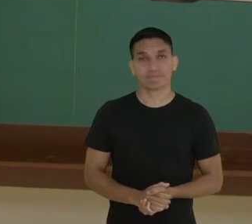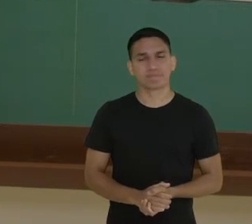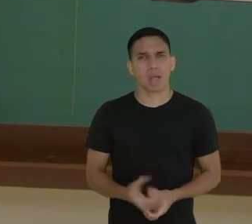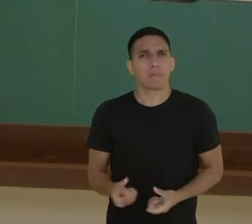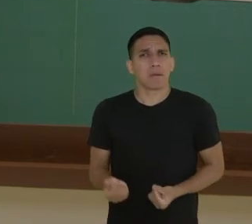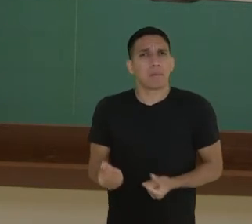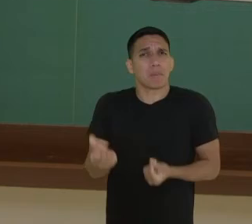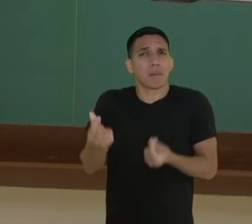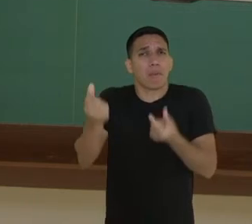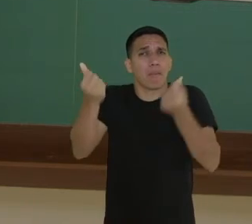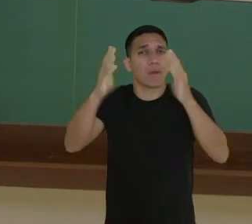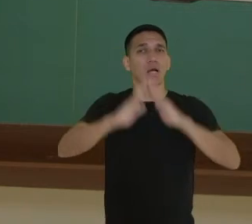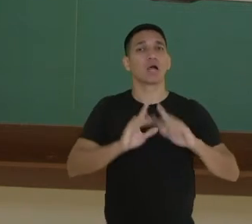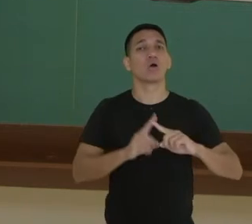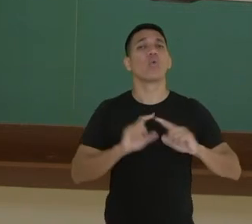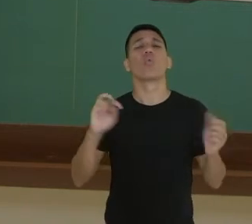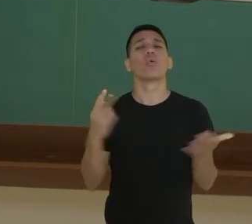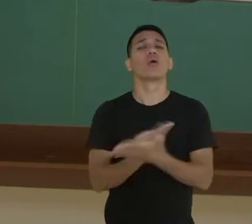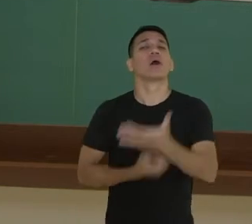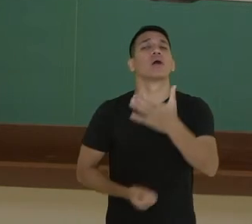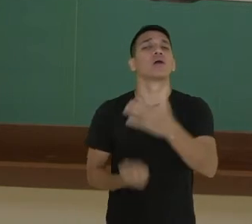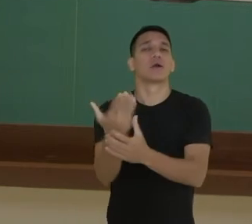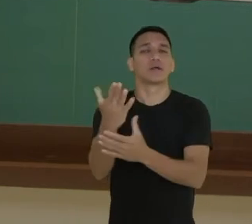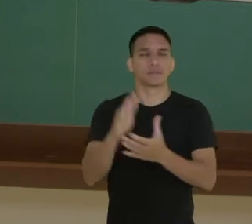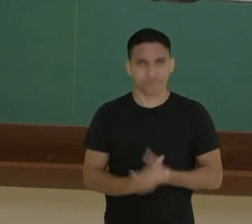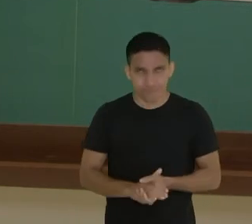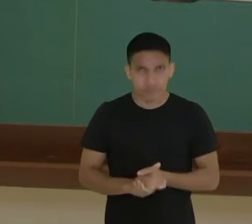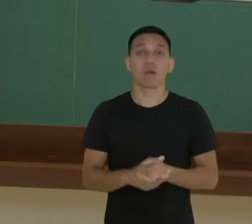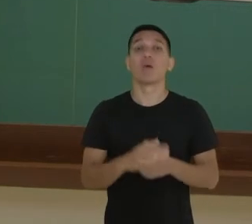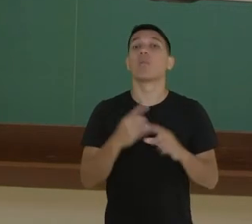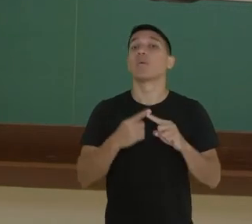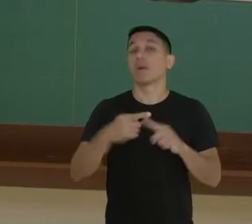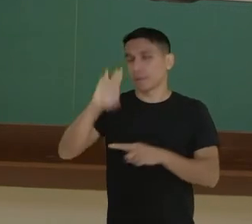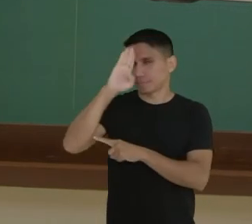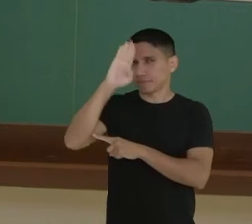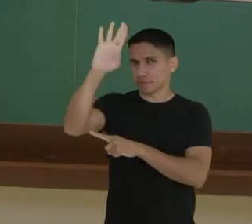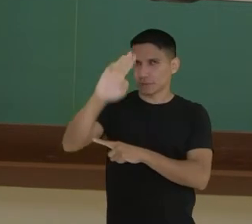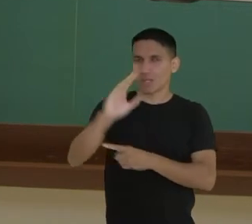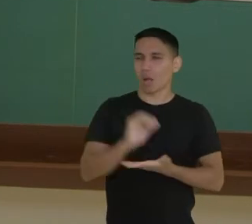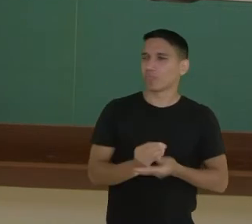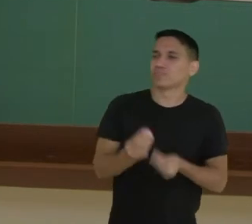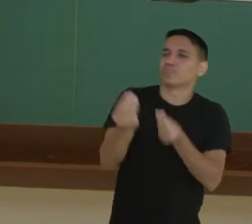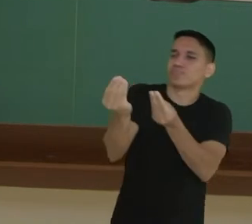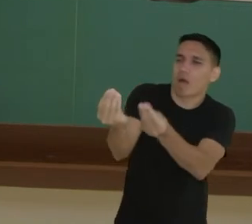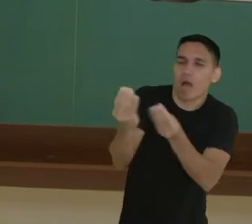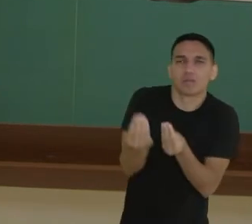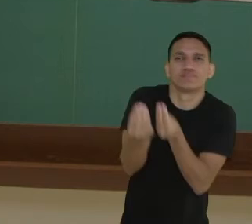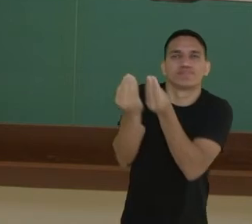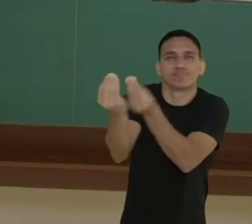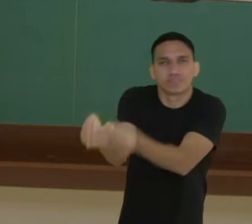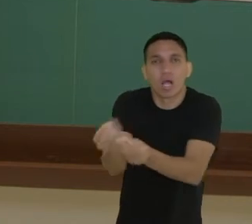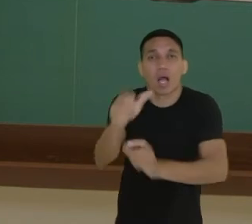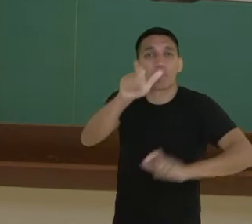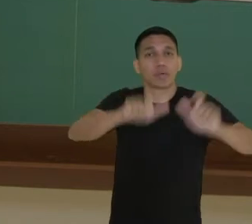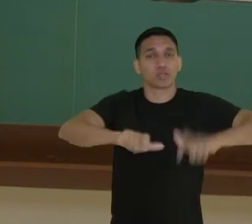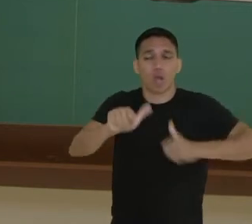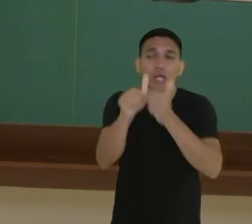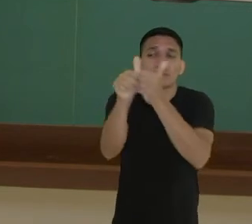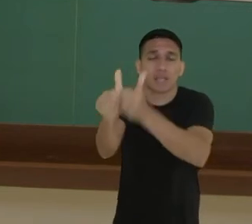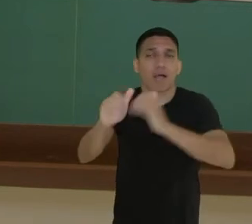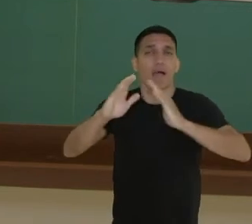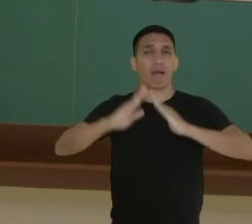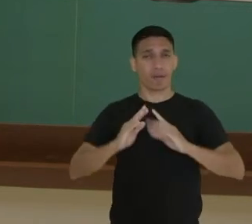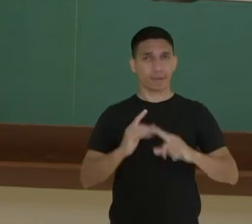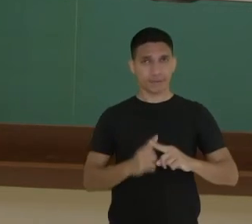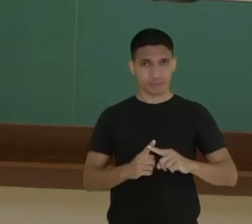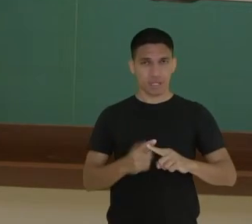igreja, pessoal. A origem do patrimônio da igreja, ela vem principalmente das doações de fiéis,